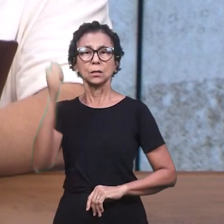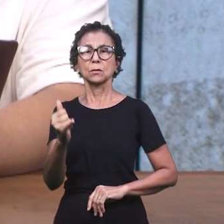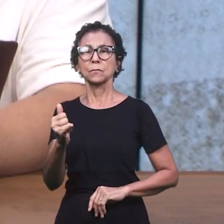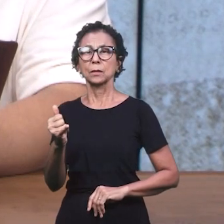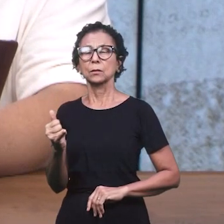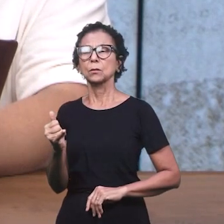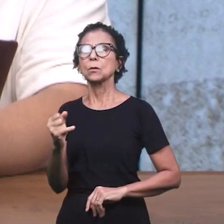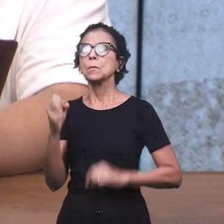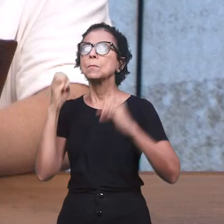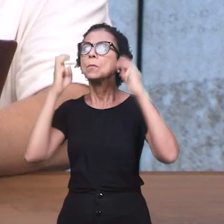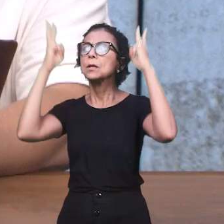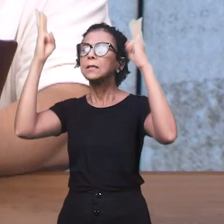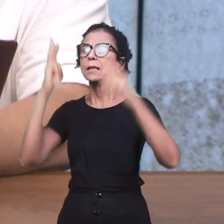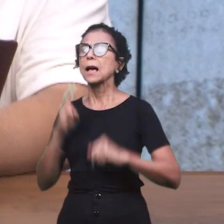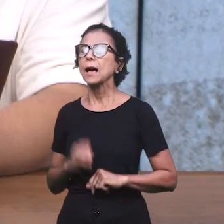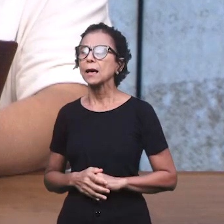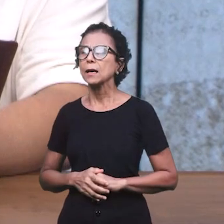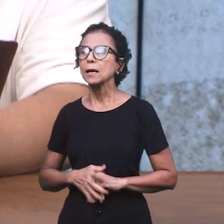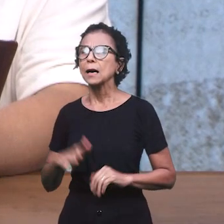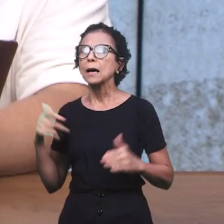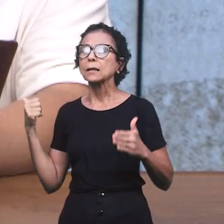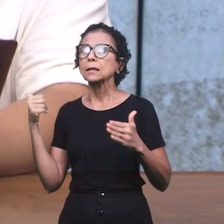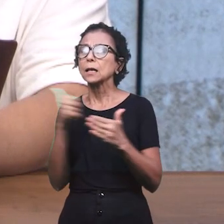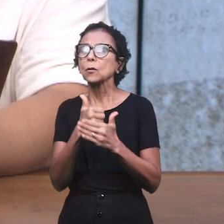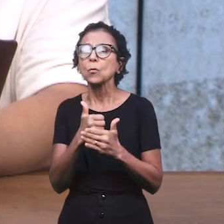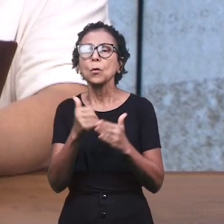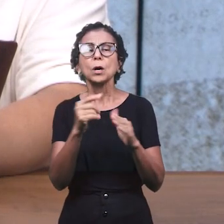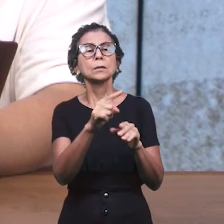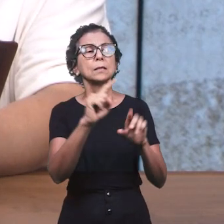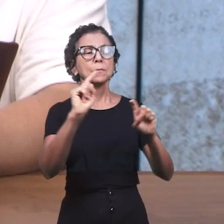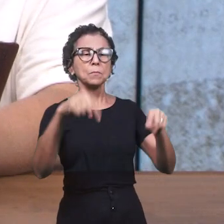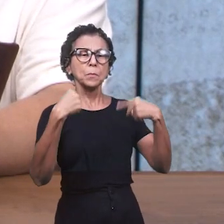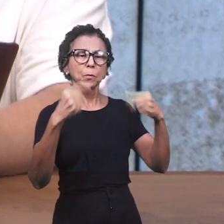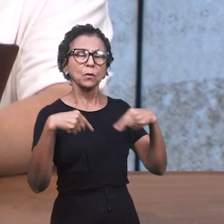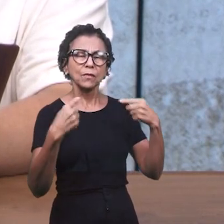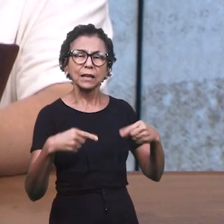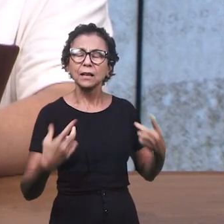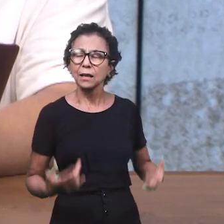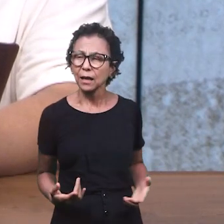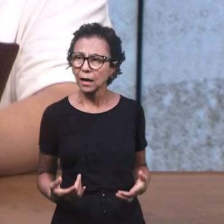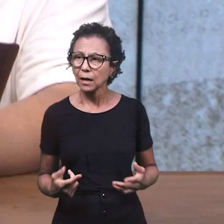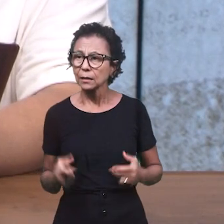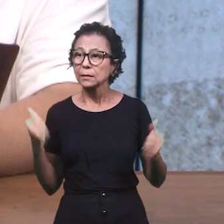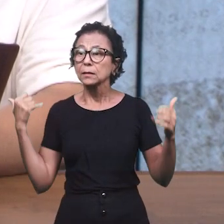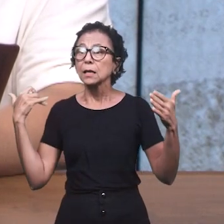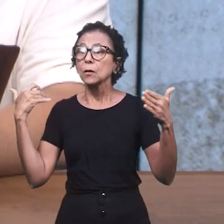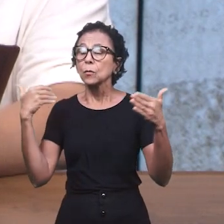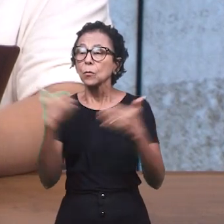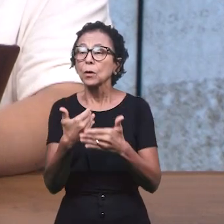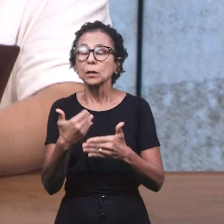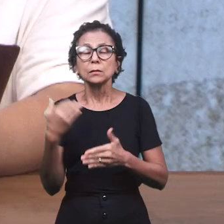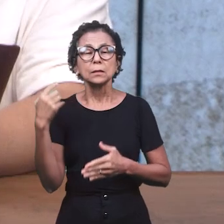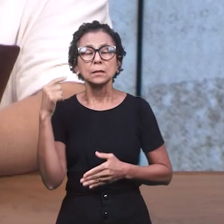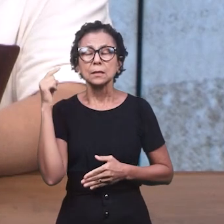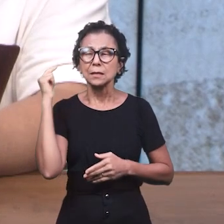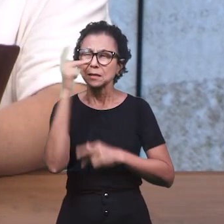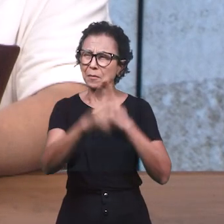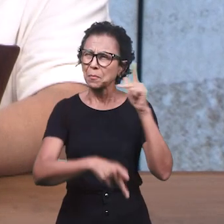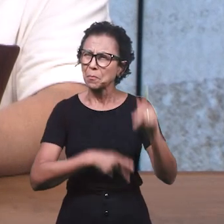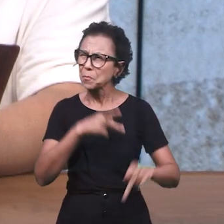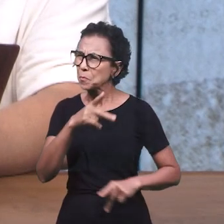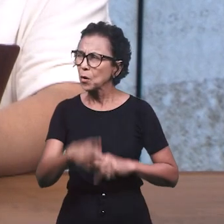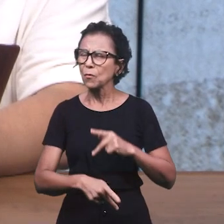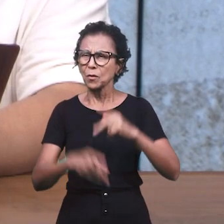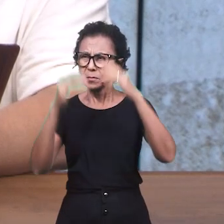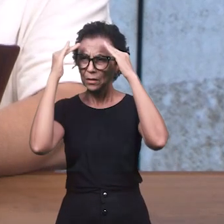povo? E até quando me não crerão por todos os sinais que fiz no meio deles? Com pestilência